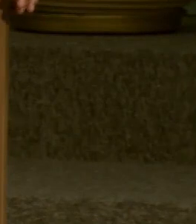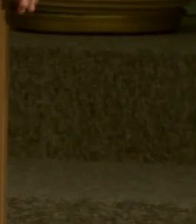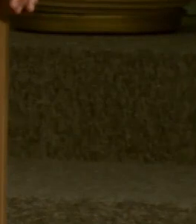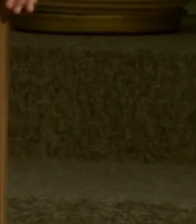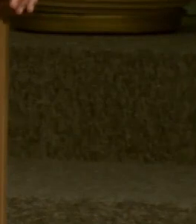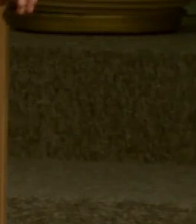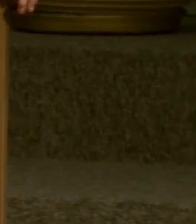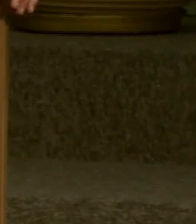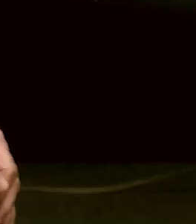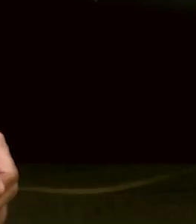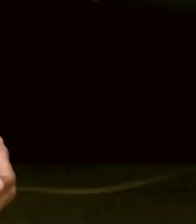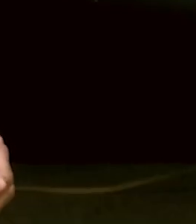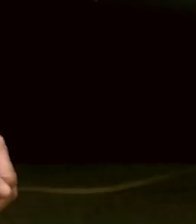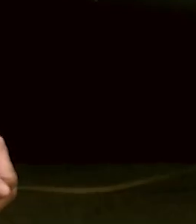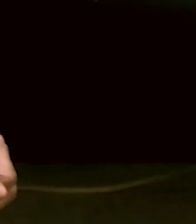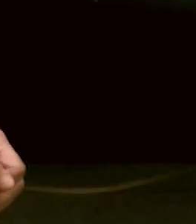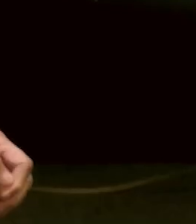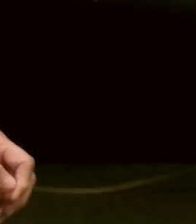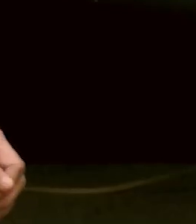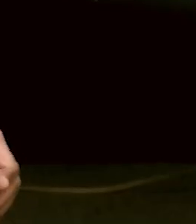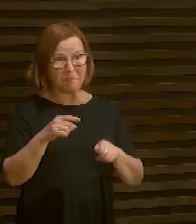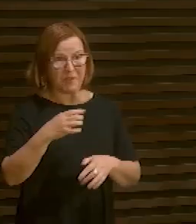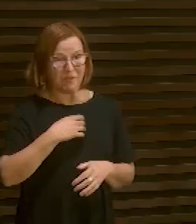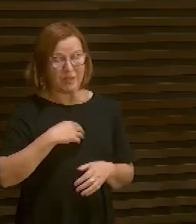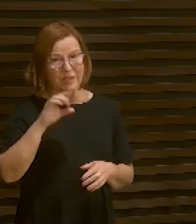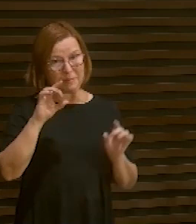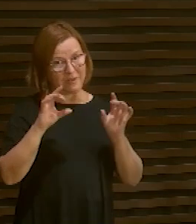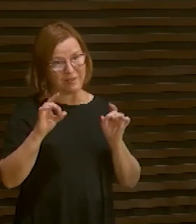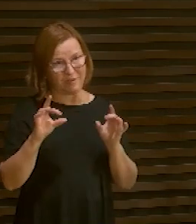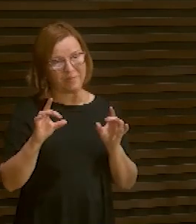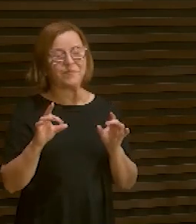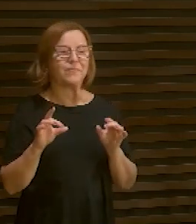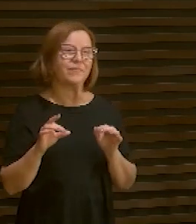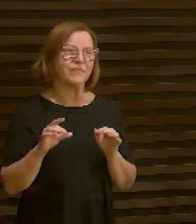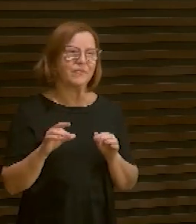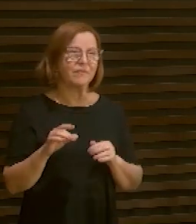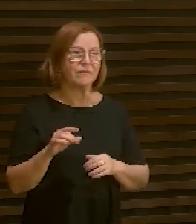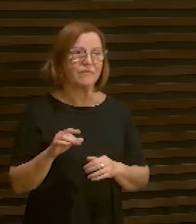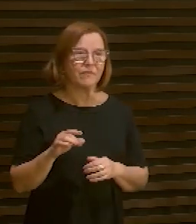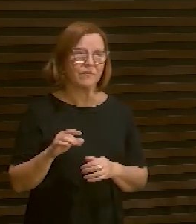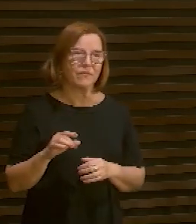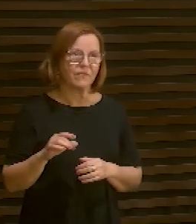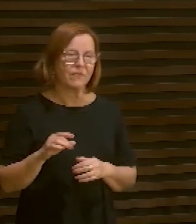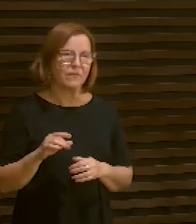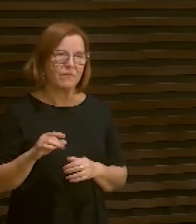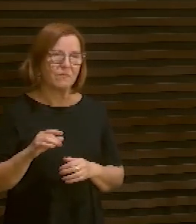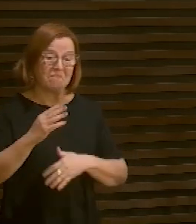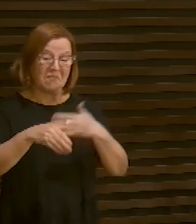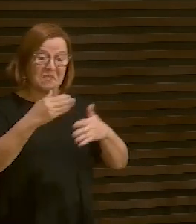mas de um jeito único, ele melhorou bastante o seu